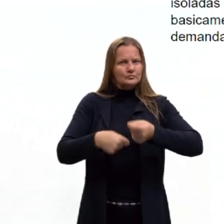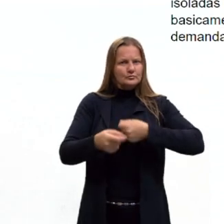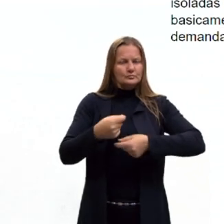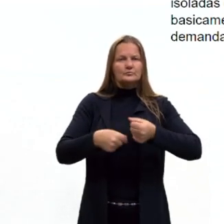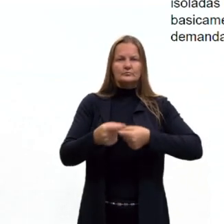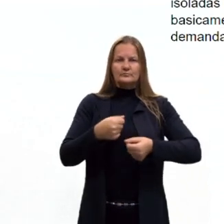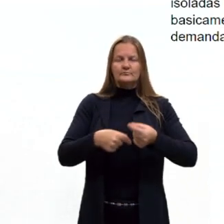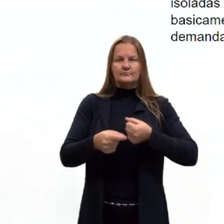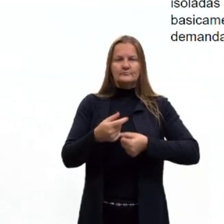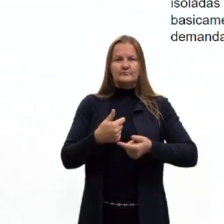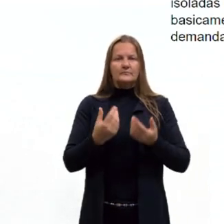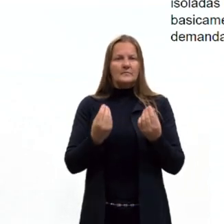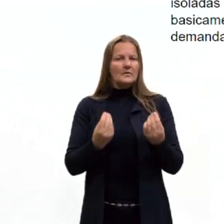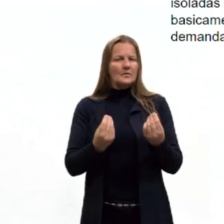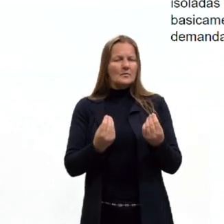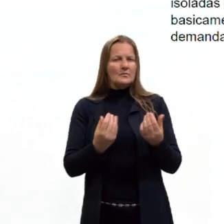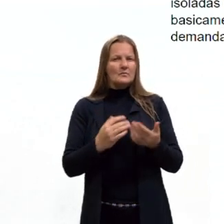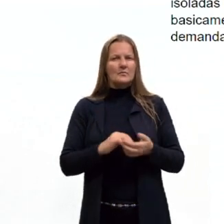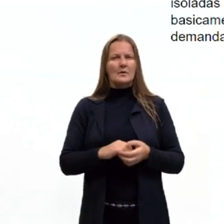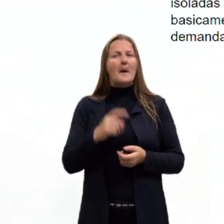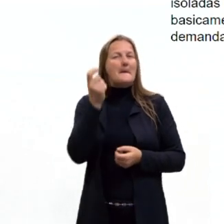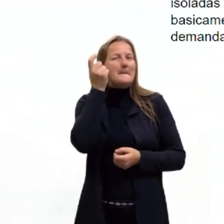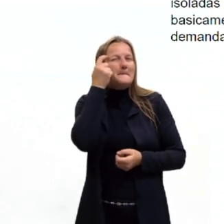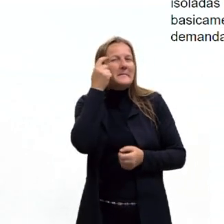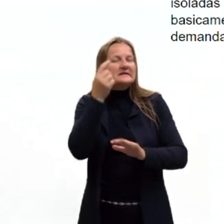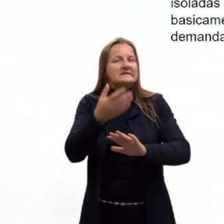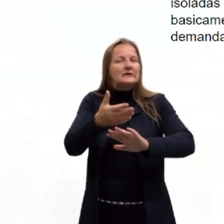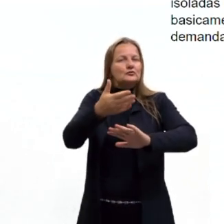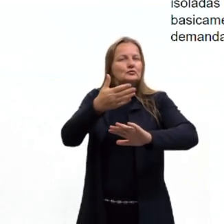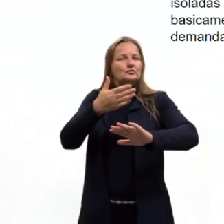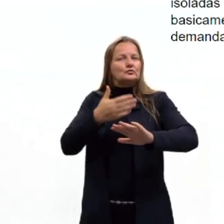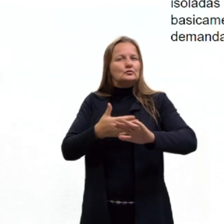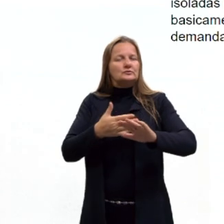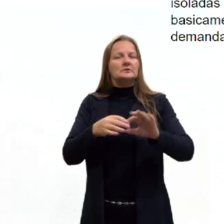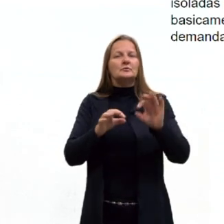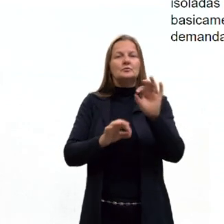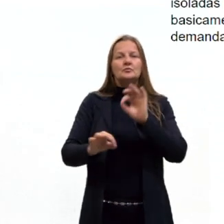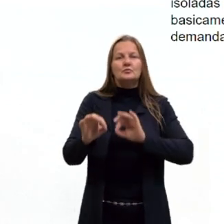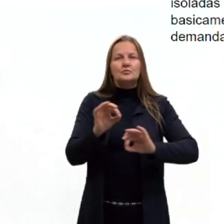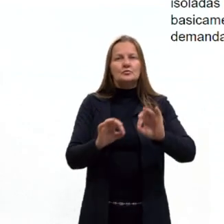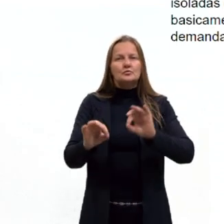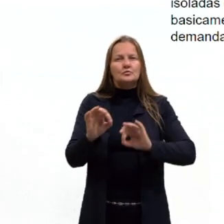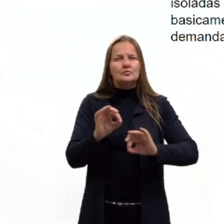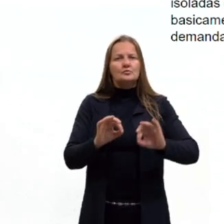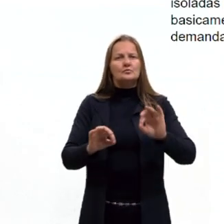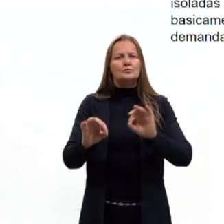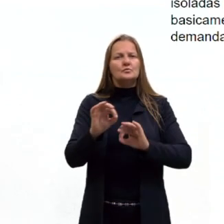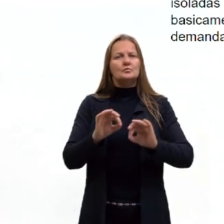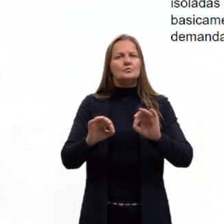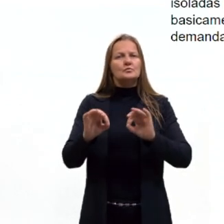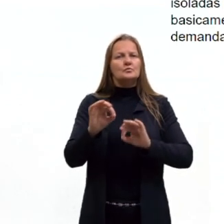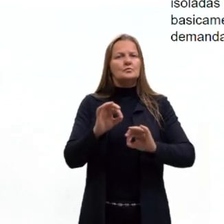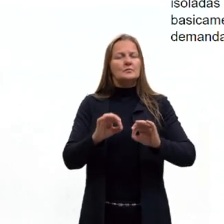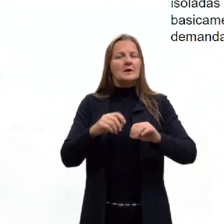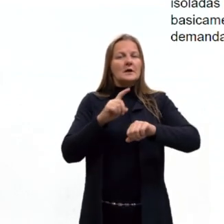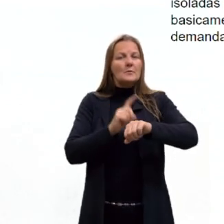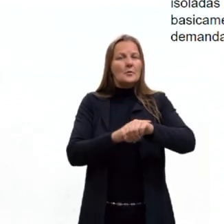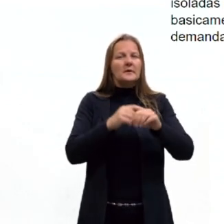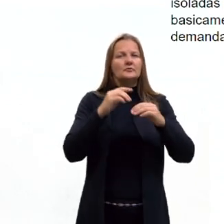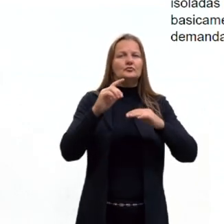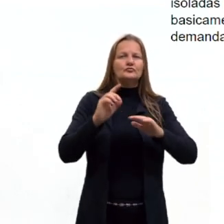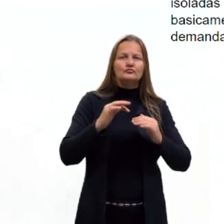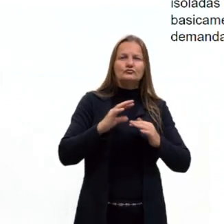processo econômico pensado certo cruzada ele é um processo econômico que é vai de tempo em